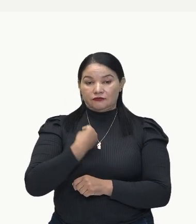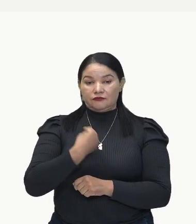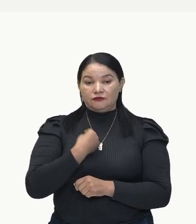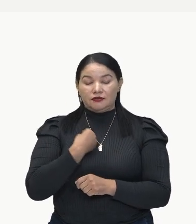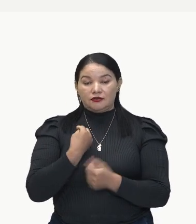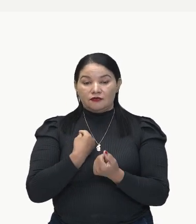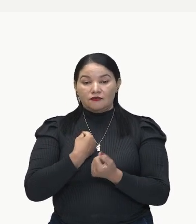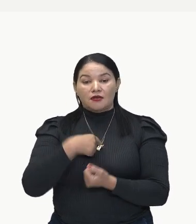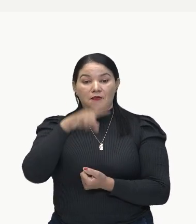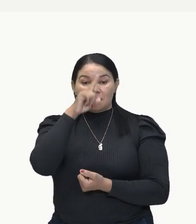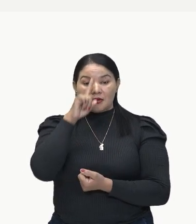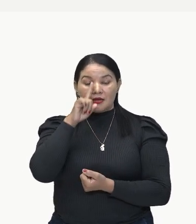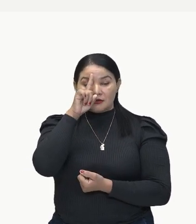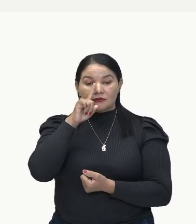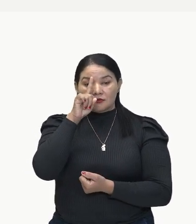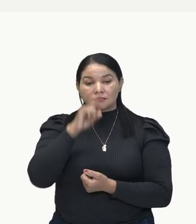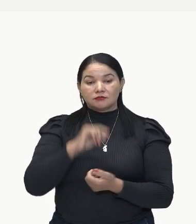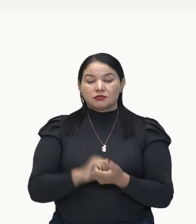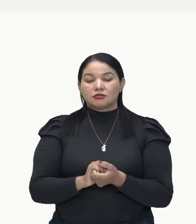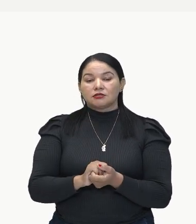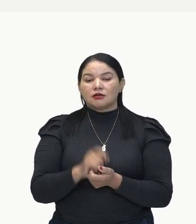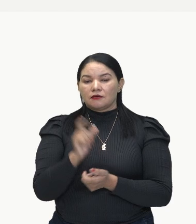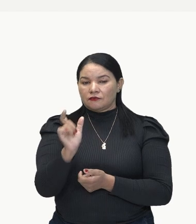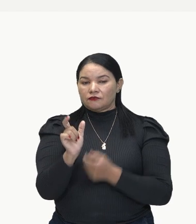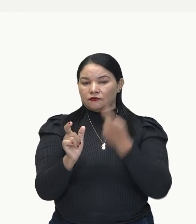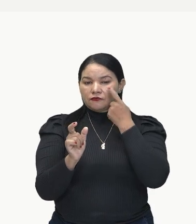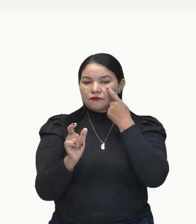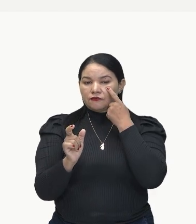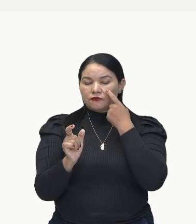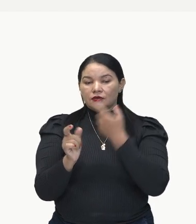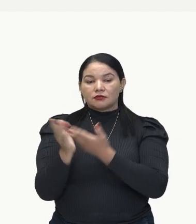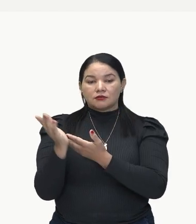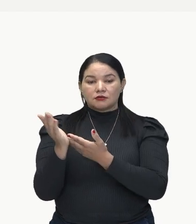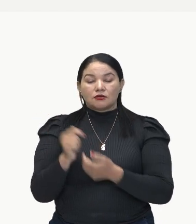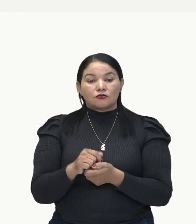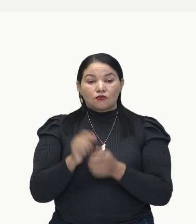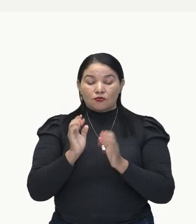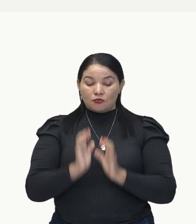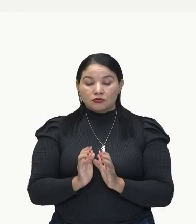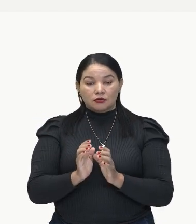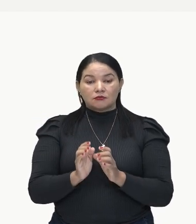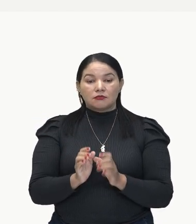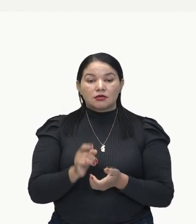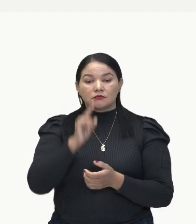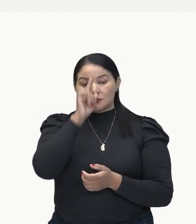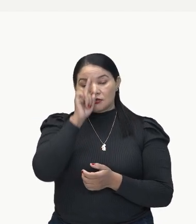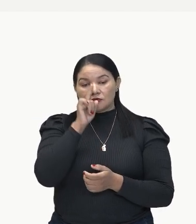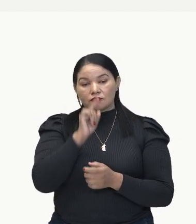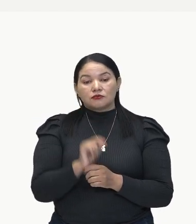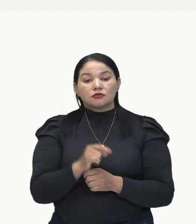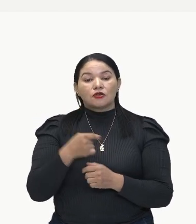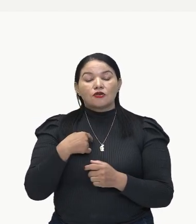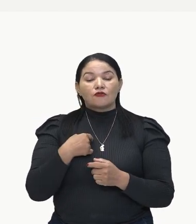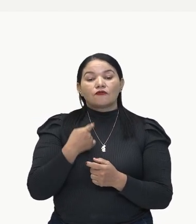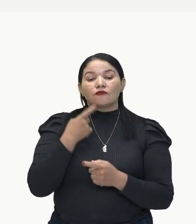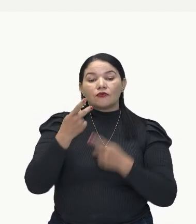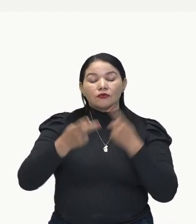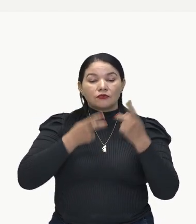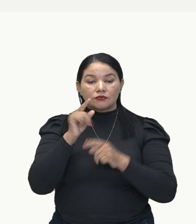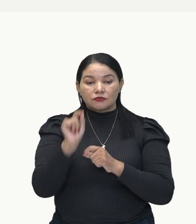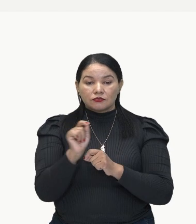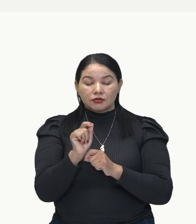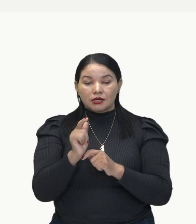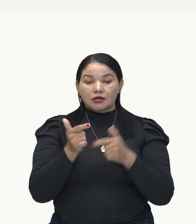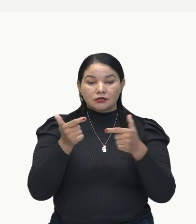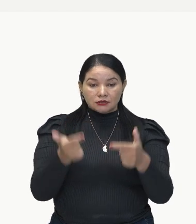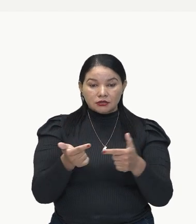perigosamente, eu não estou dizendo que o seu comportamento é perigoso e atribuindo uma característica. Eu estou dizendo que essa ação aqui,